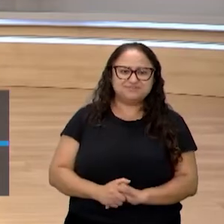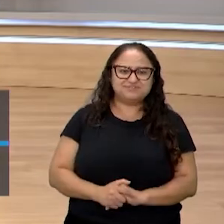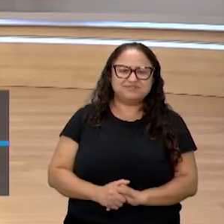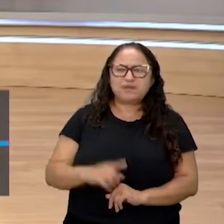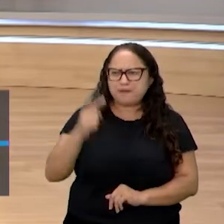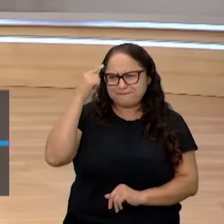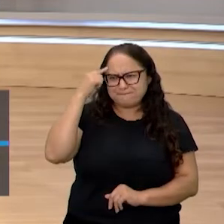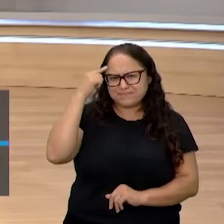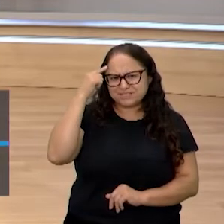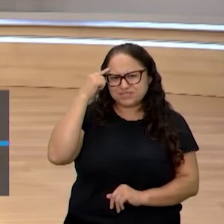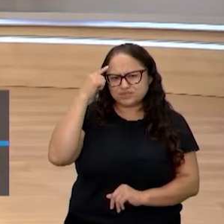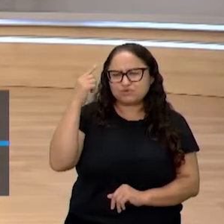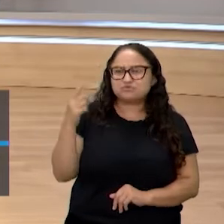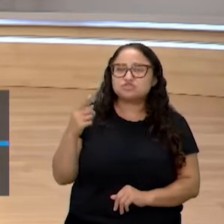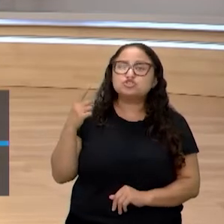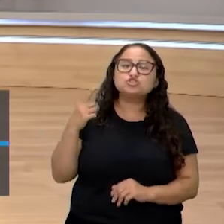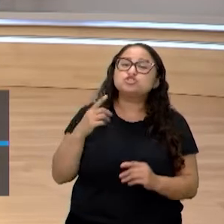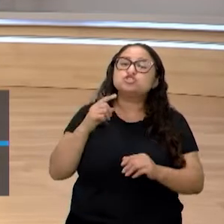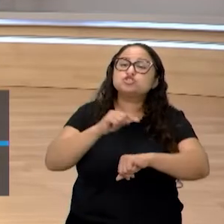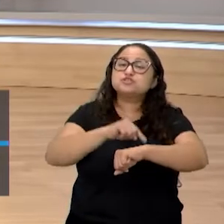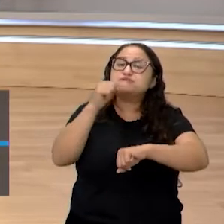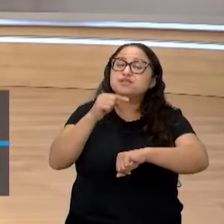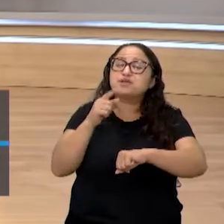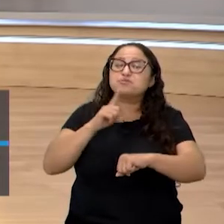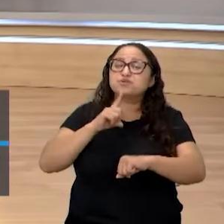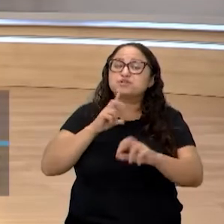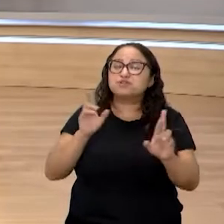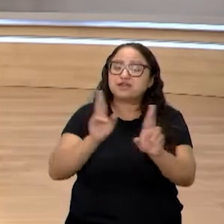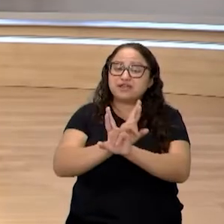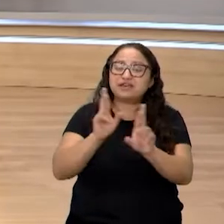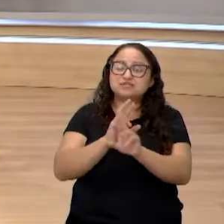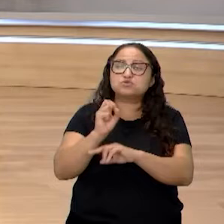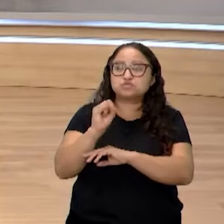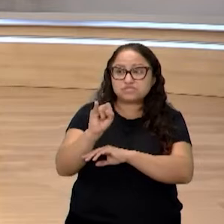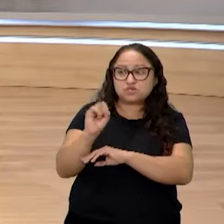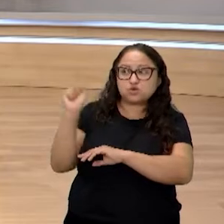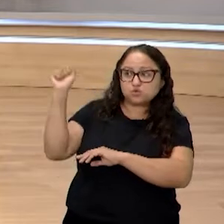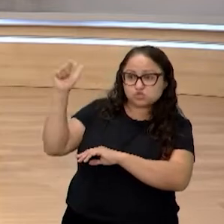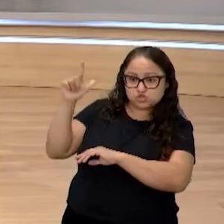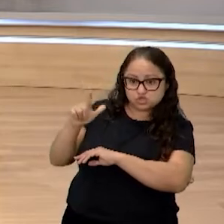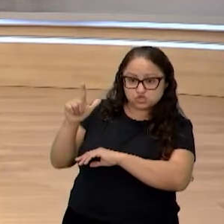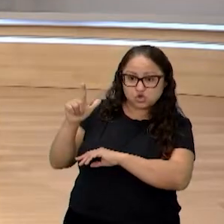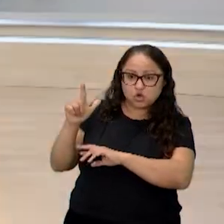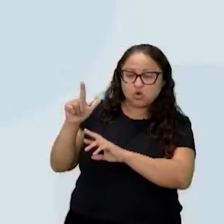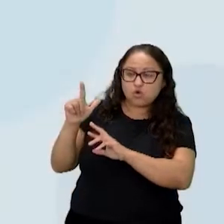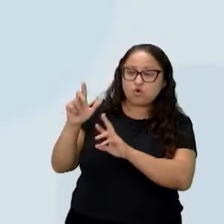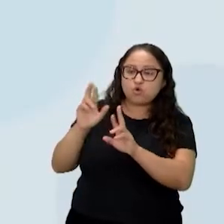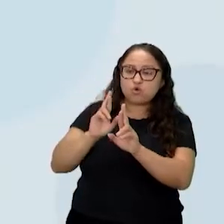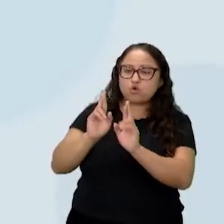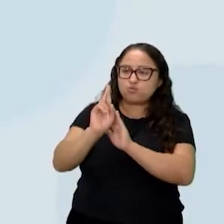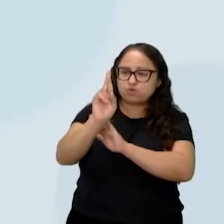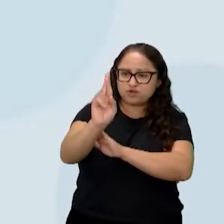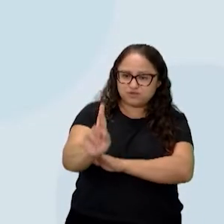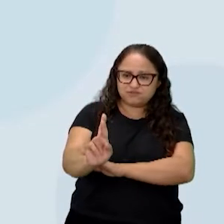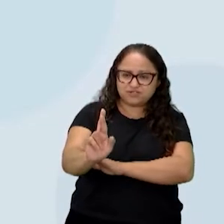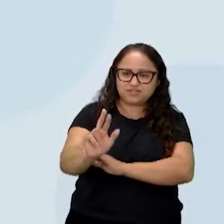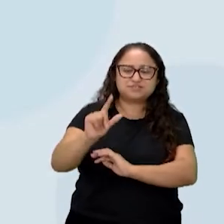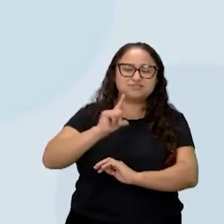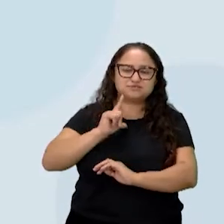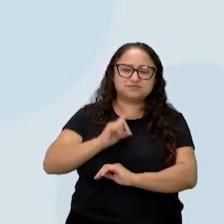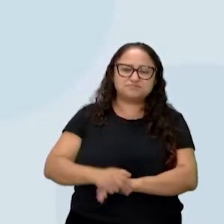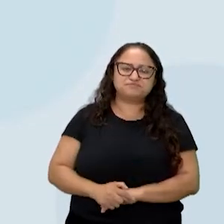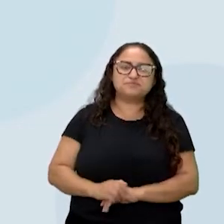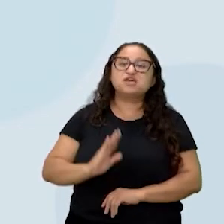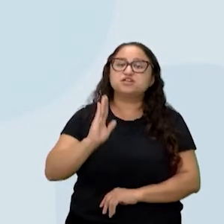ideia de noção de tempo, tá, pessoal? De tempo com relação aí, se a gente usar o Sol como referência, né? A gente usa o Sol como referência, no caso.